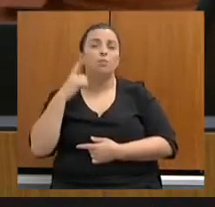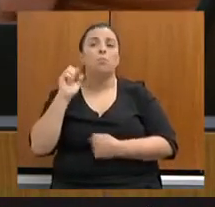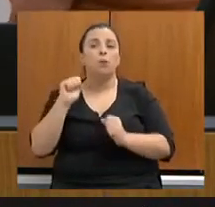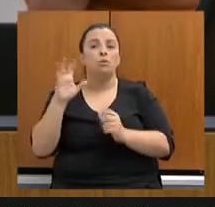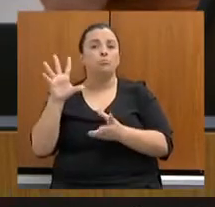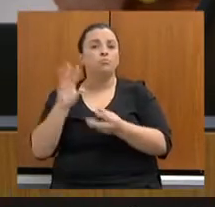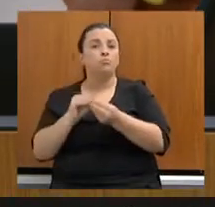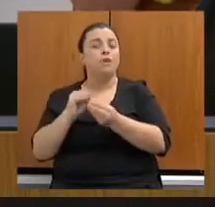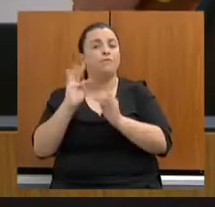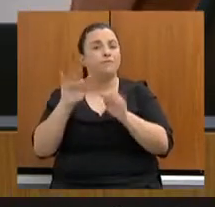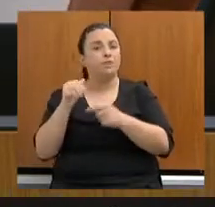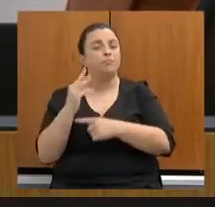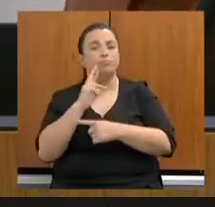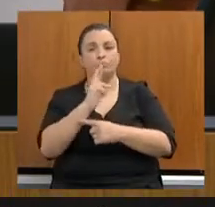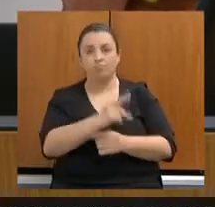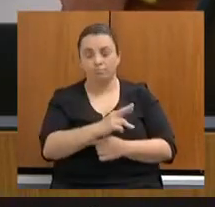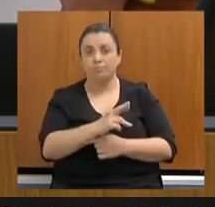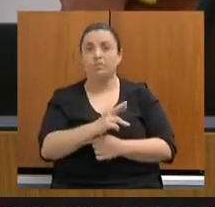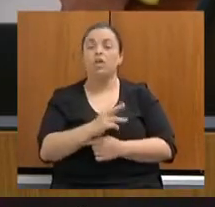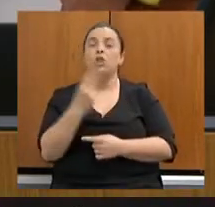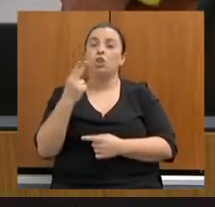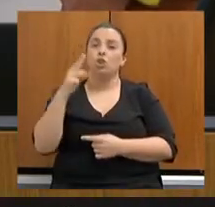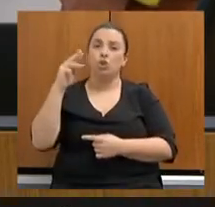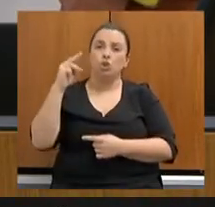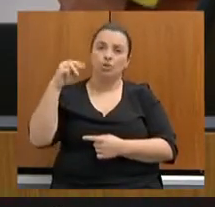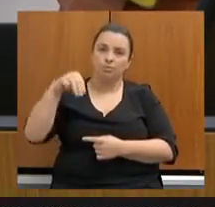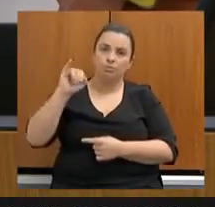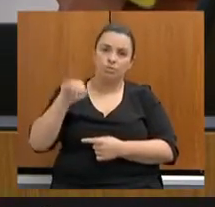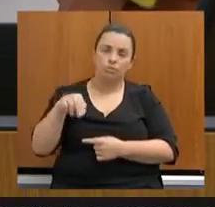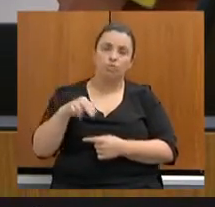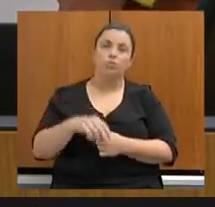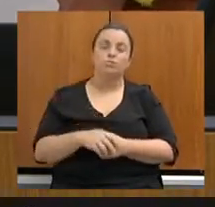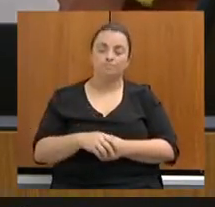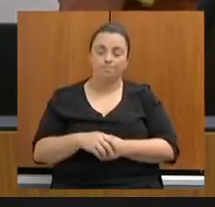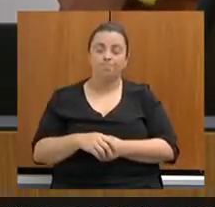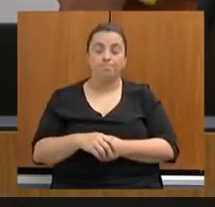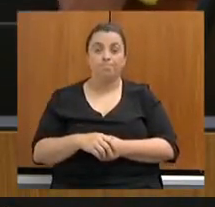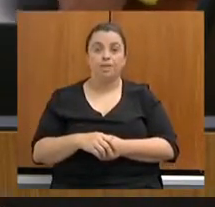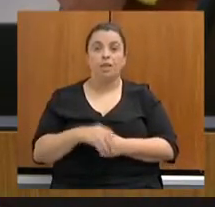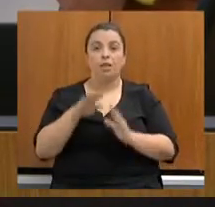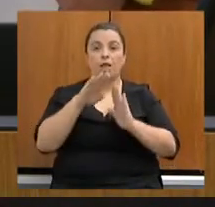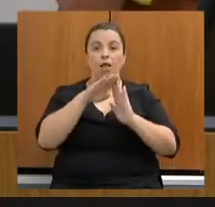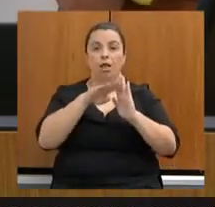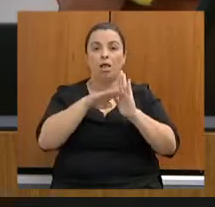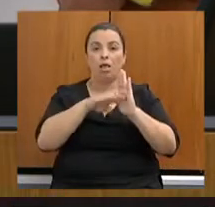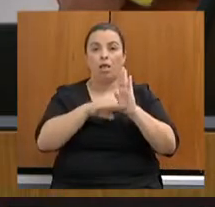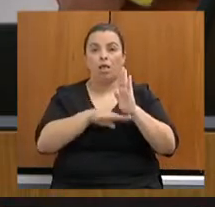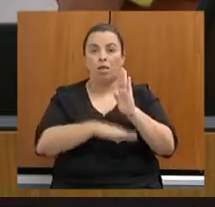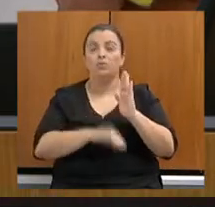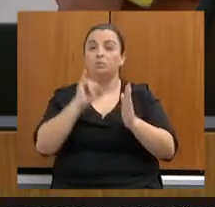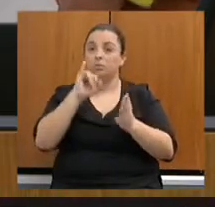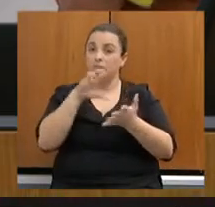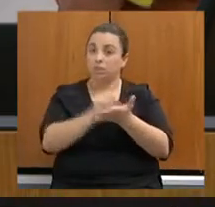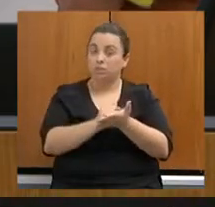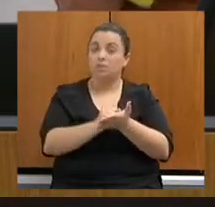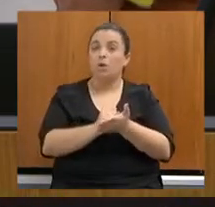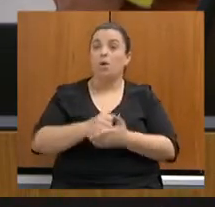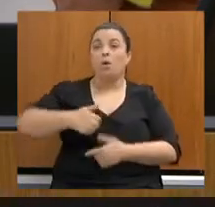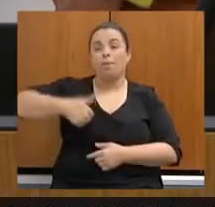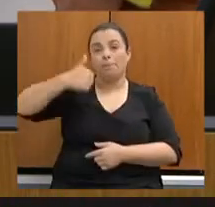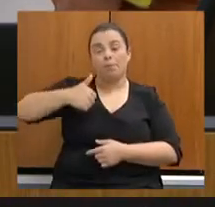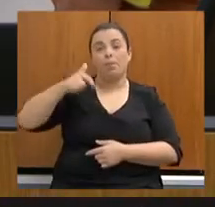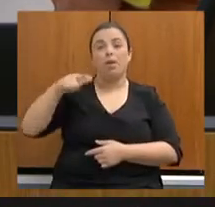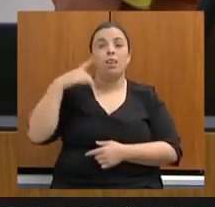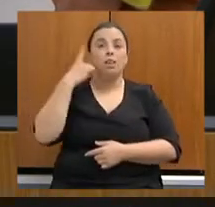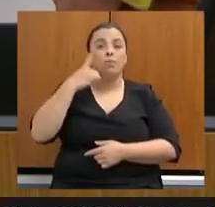suas considerações finais pelo prazo de dois minutos seguindo a lista eu concedo a palavra ao Deputado